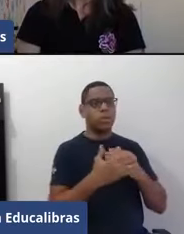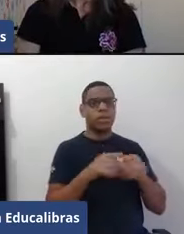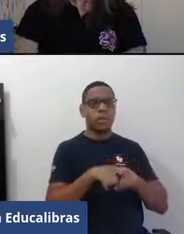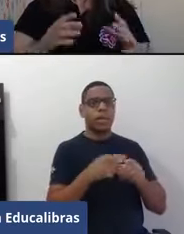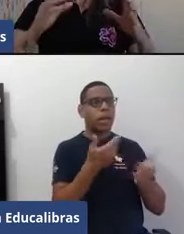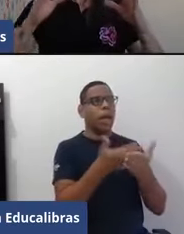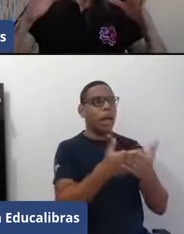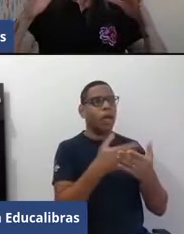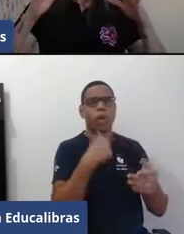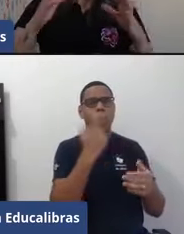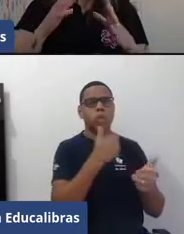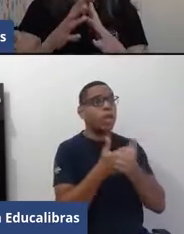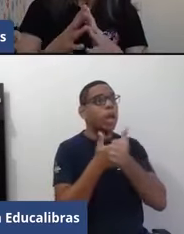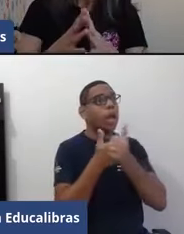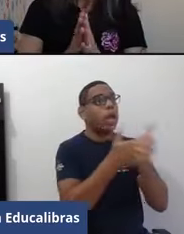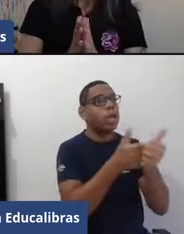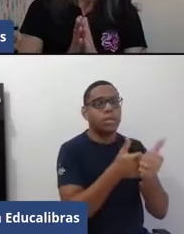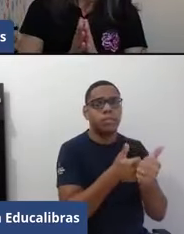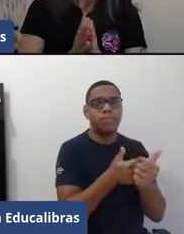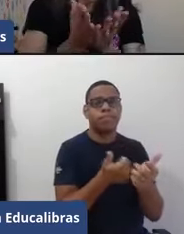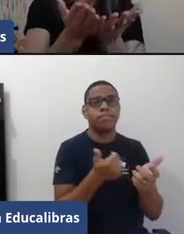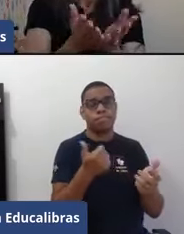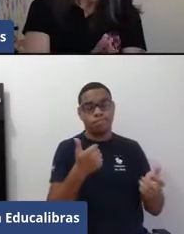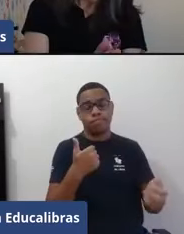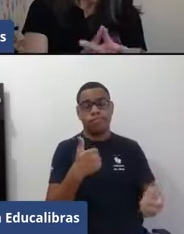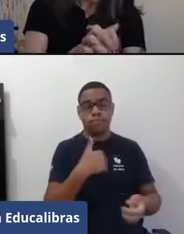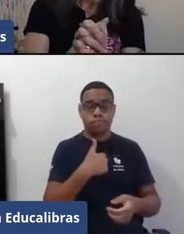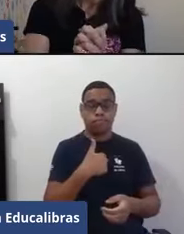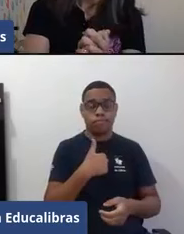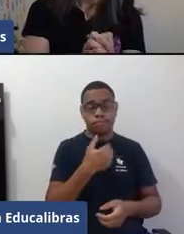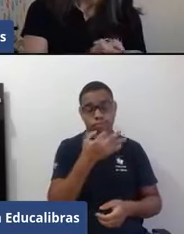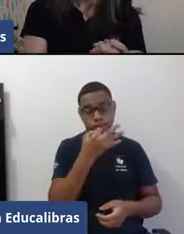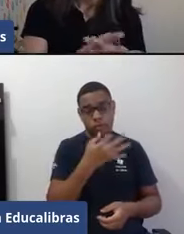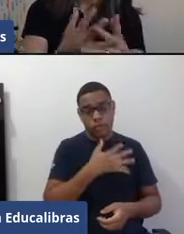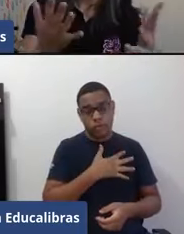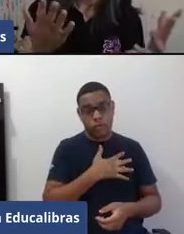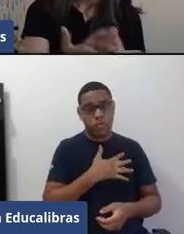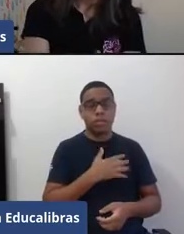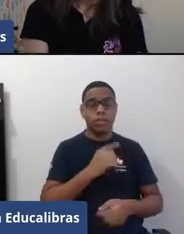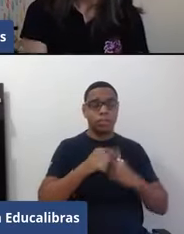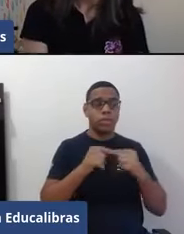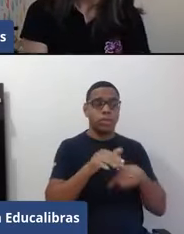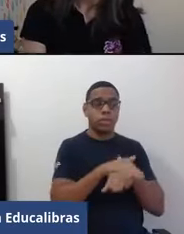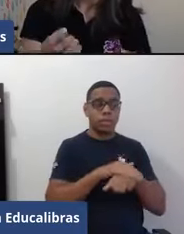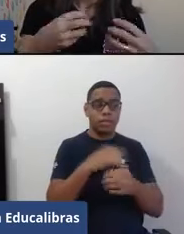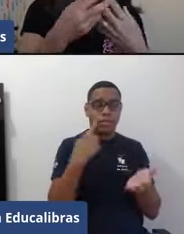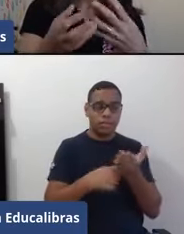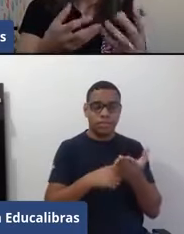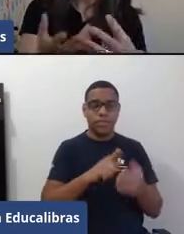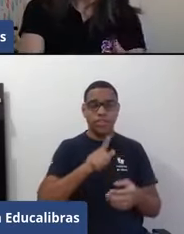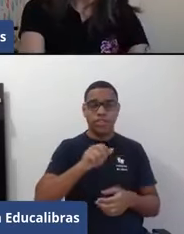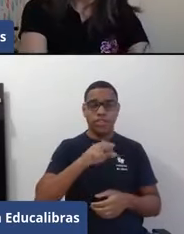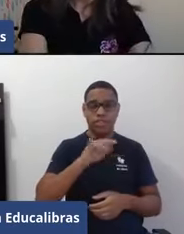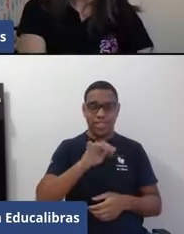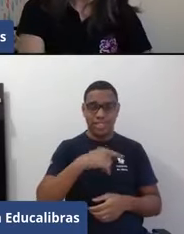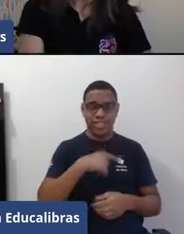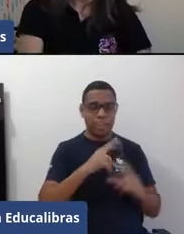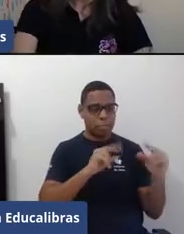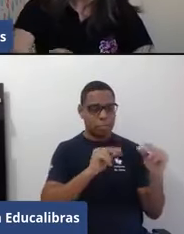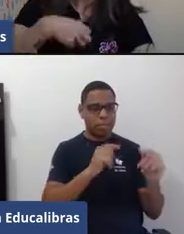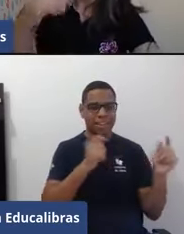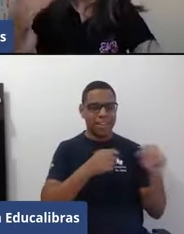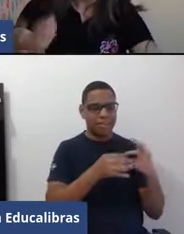enfim. Então, o que eu vejo, e Juscelina, depois a gente, se você quiser, a gente pode marcar, eu acredito que a gente tenha muito aí